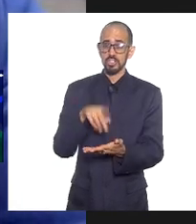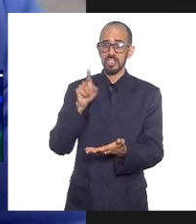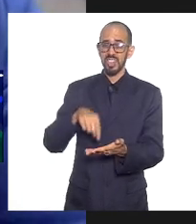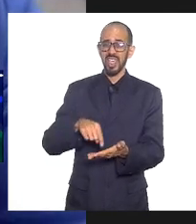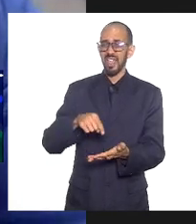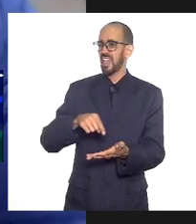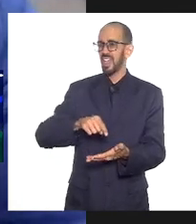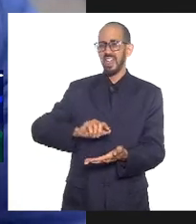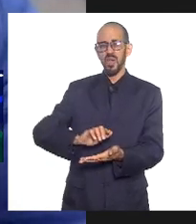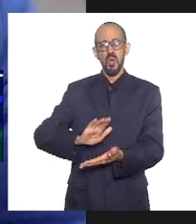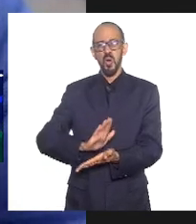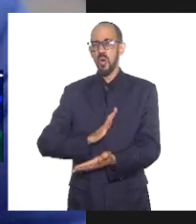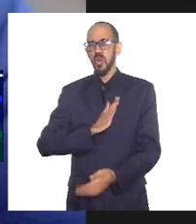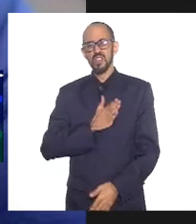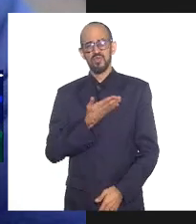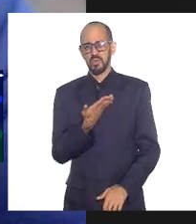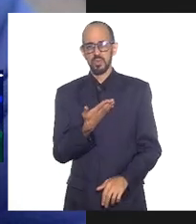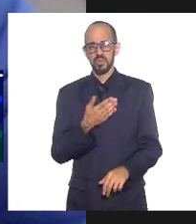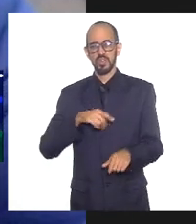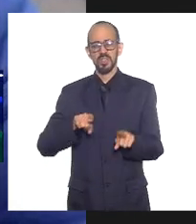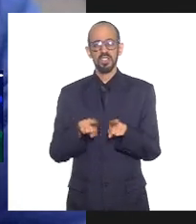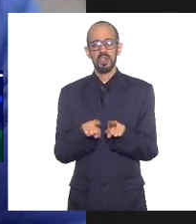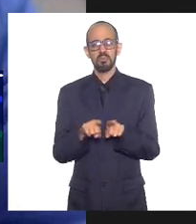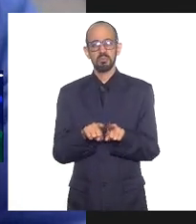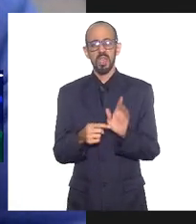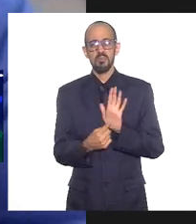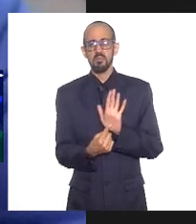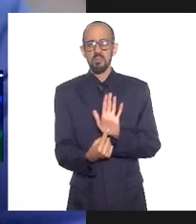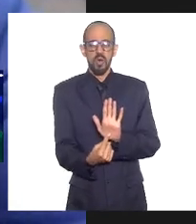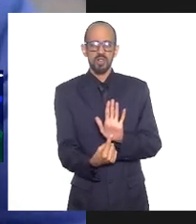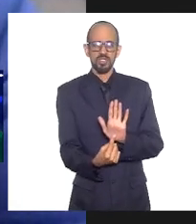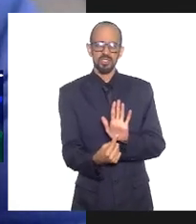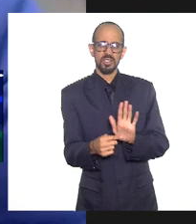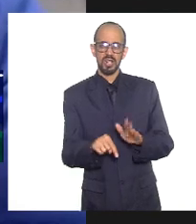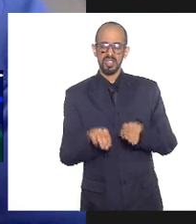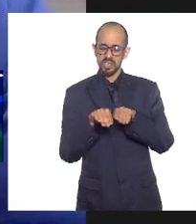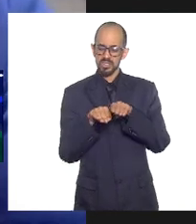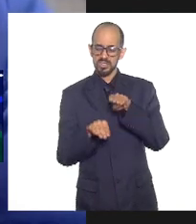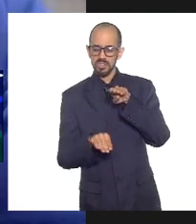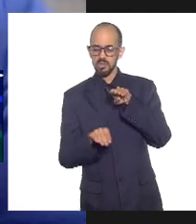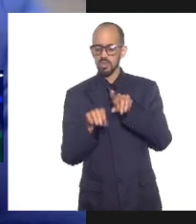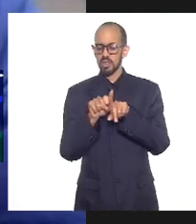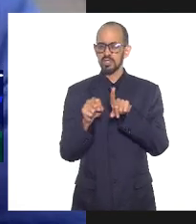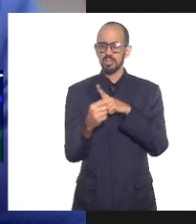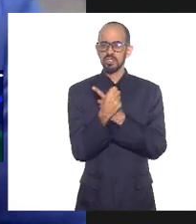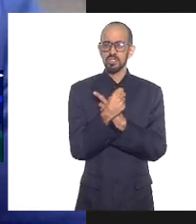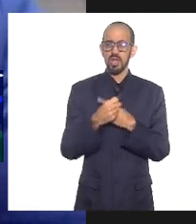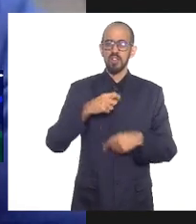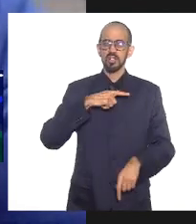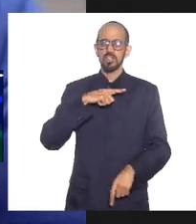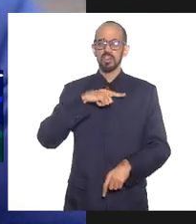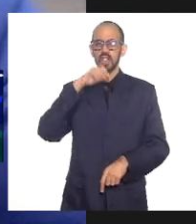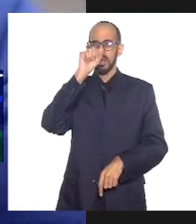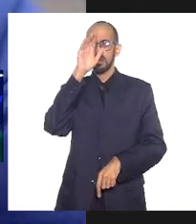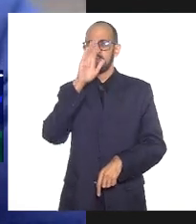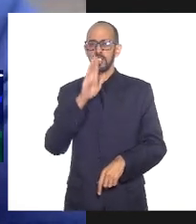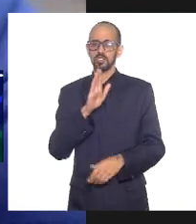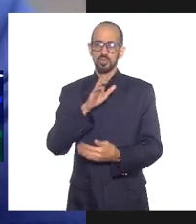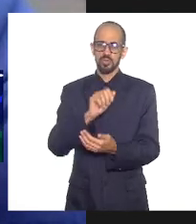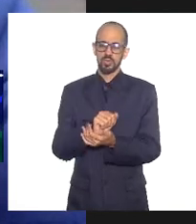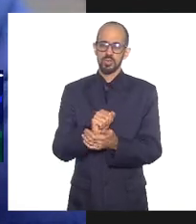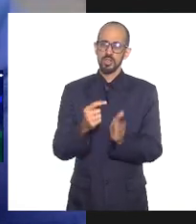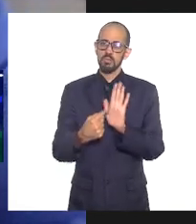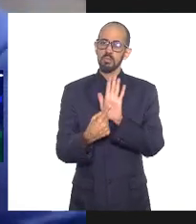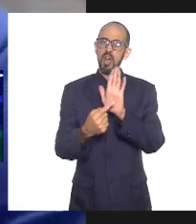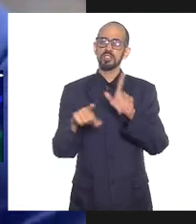que monta também a realidade de desigualdade social que temos no Brasil,